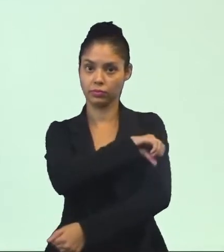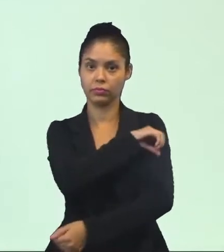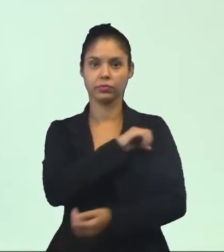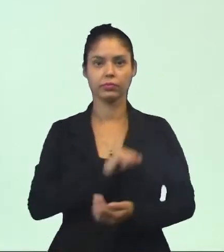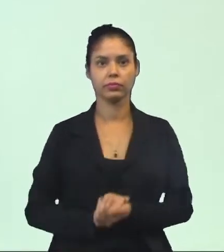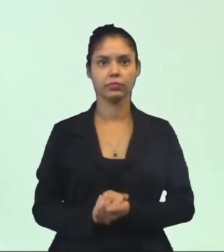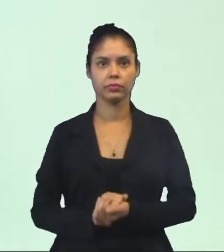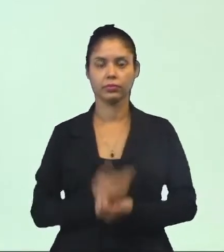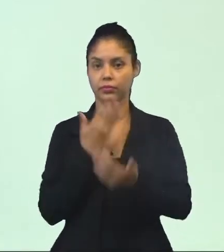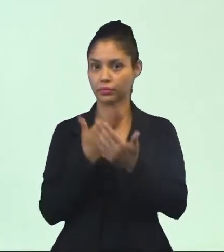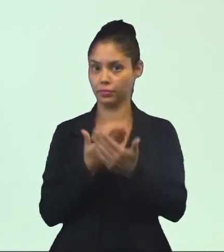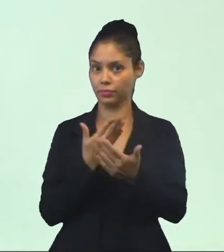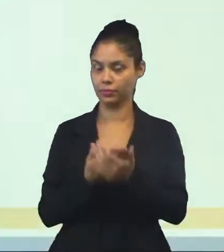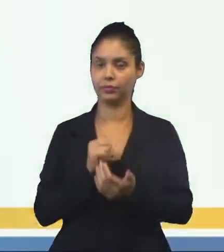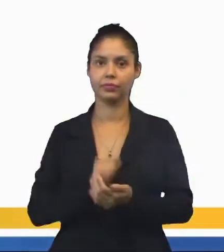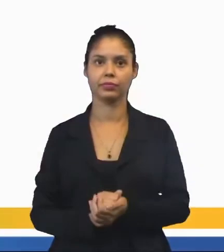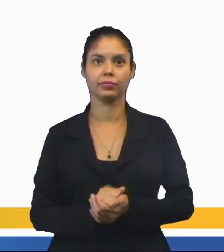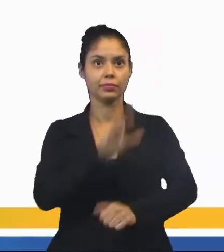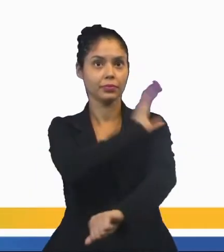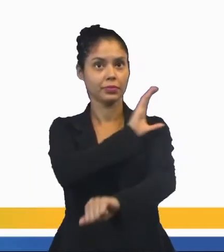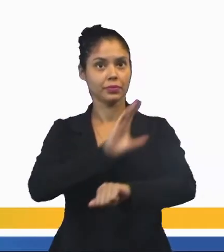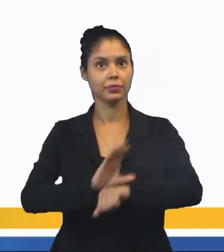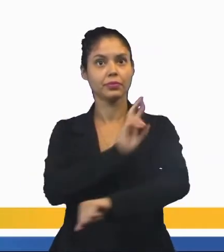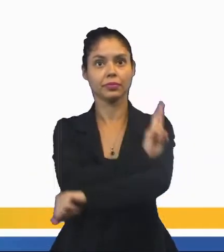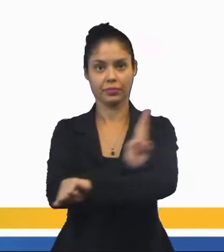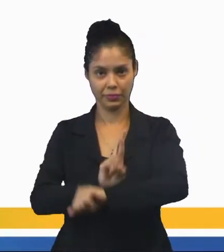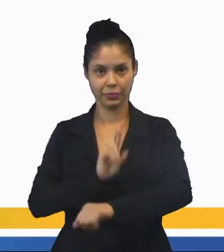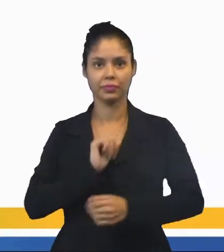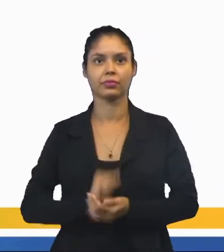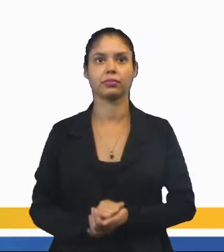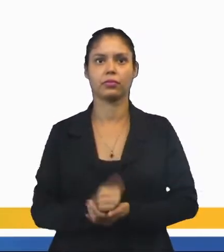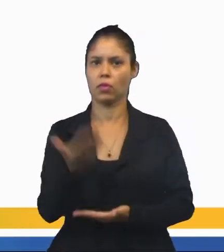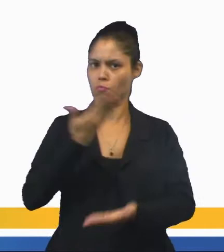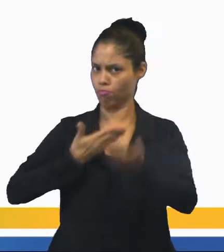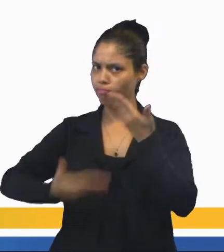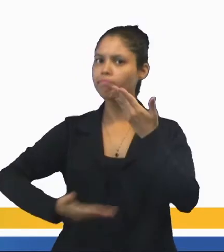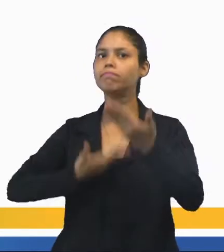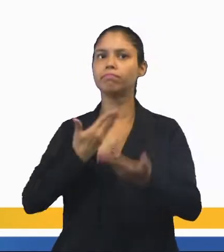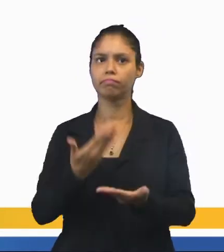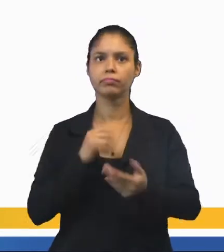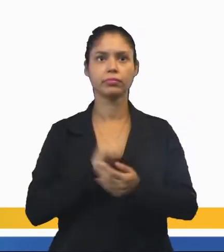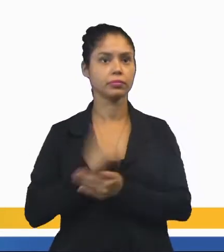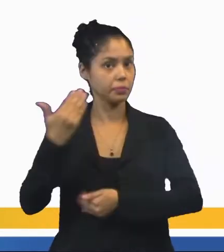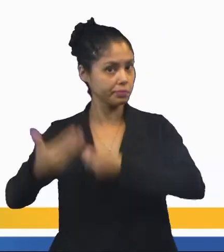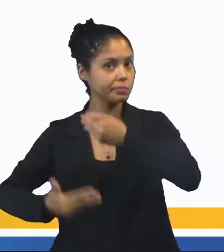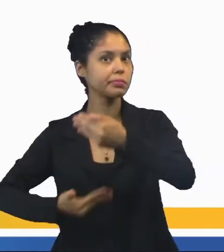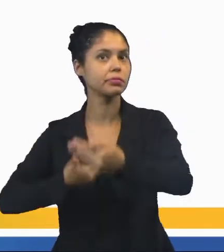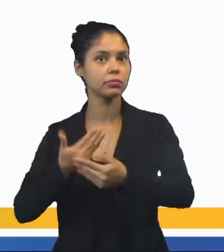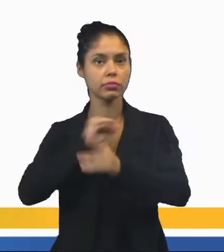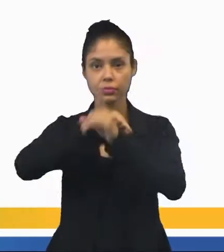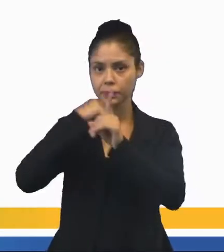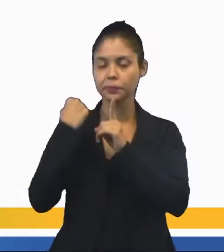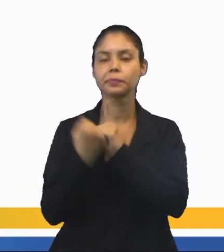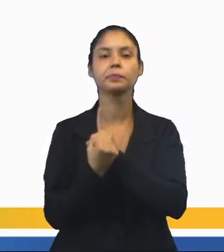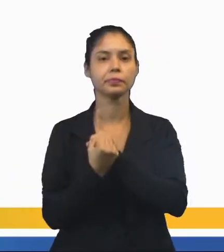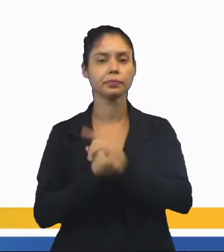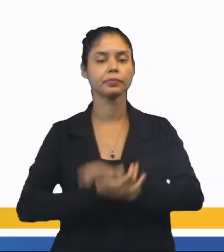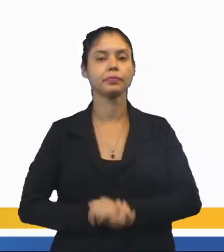Qual é a aula? Cultura religiosa, relação com o desenvolvimento